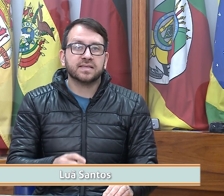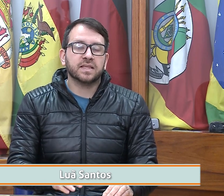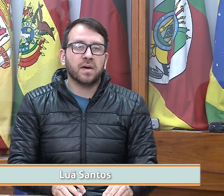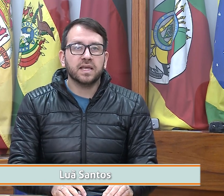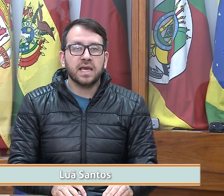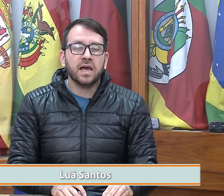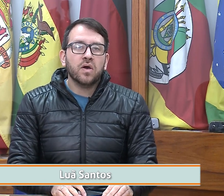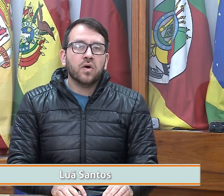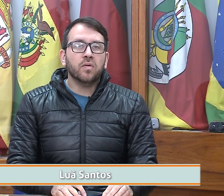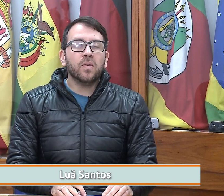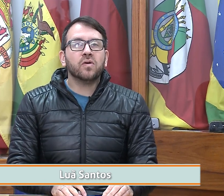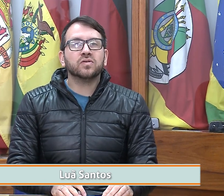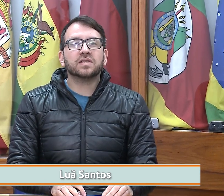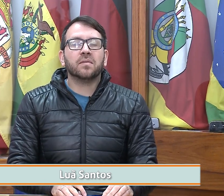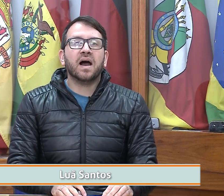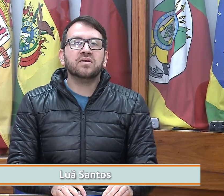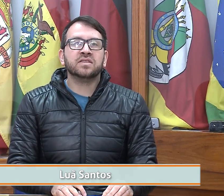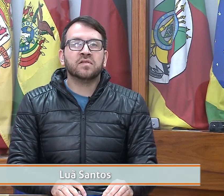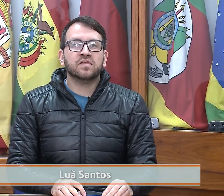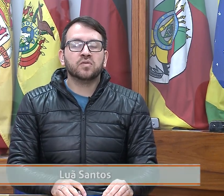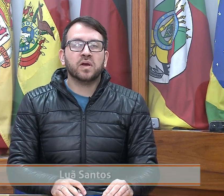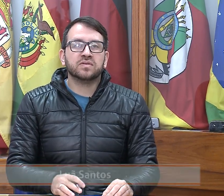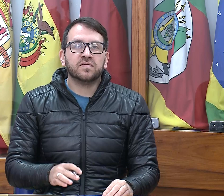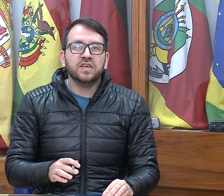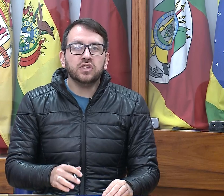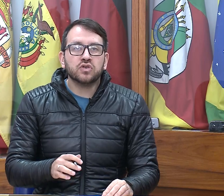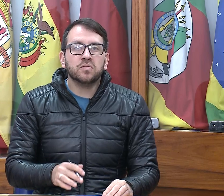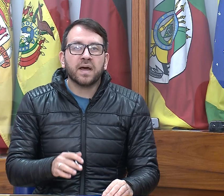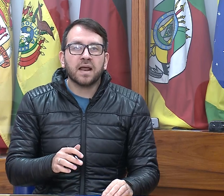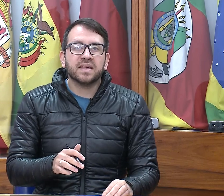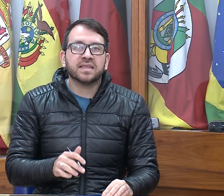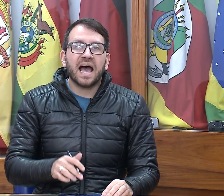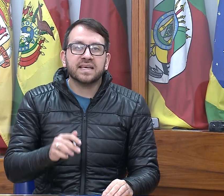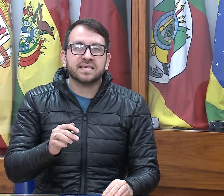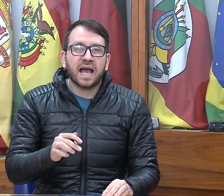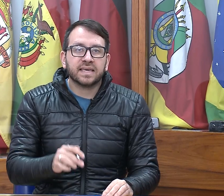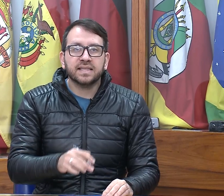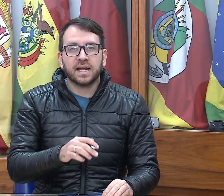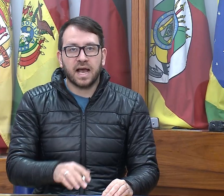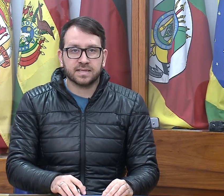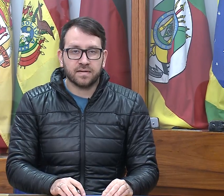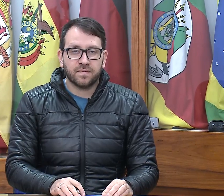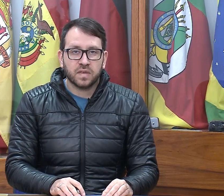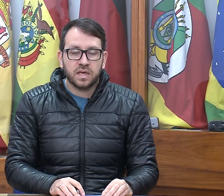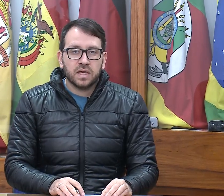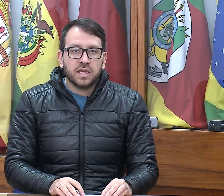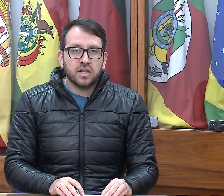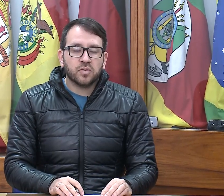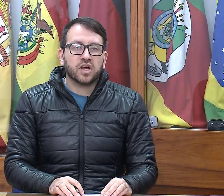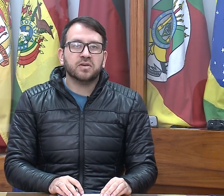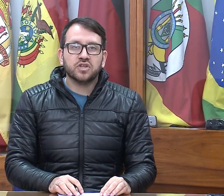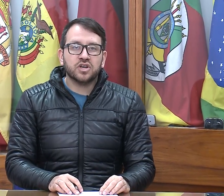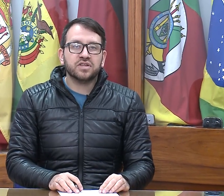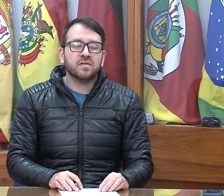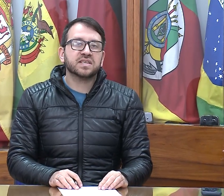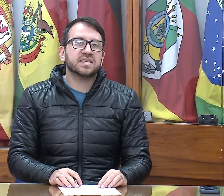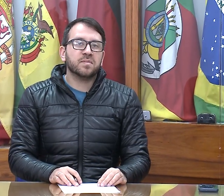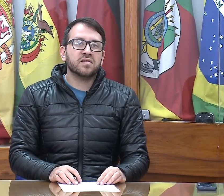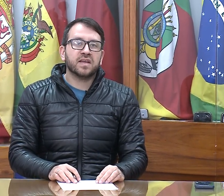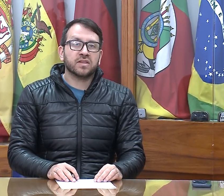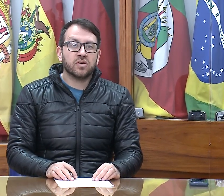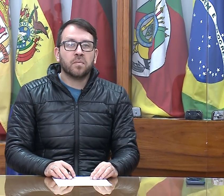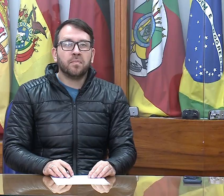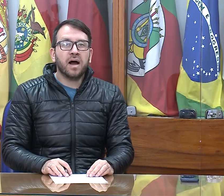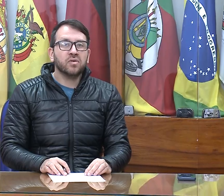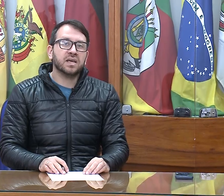Câmara de Santa Maria um pouco do trabalho desenvolvido pelos 21 parlamentares aqui da casa e no programa de hoje vamos